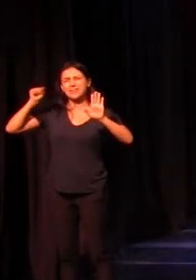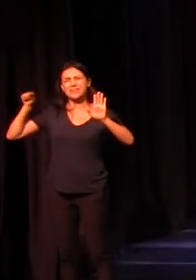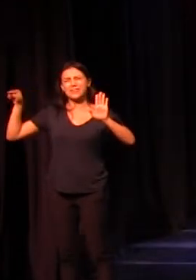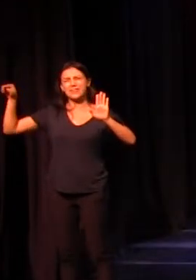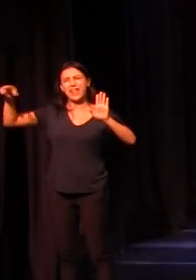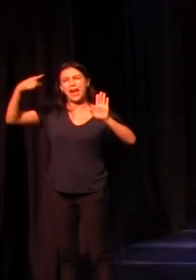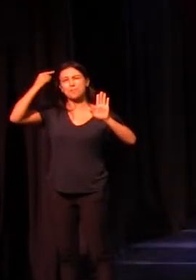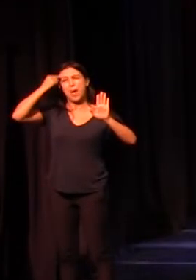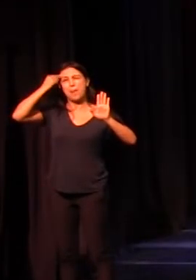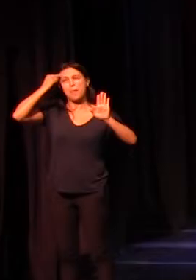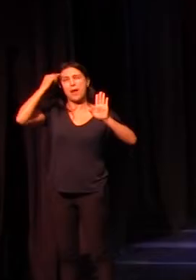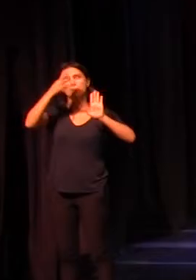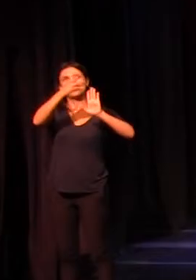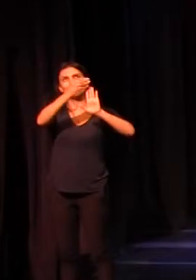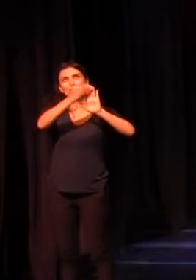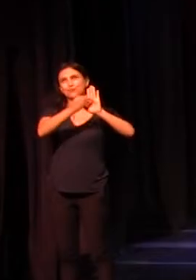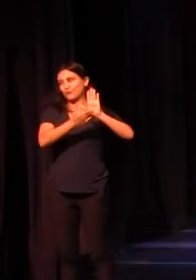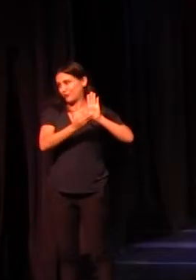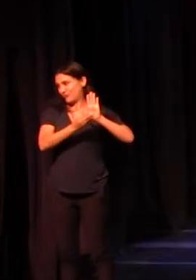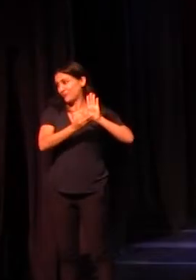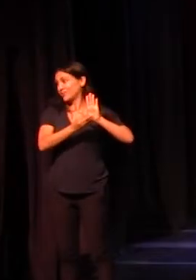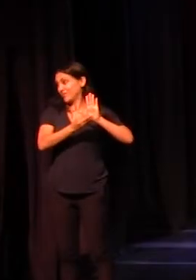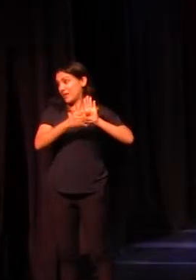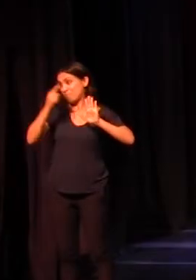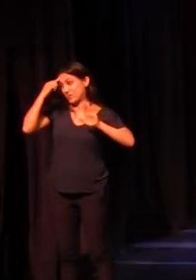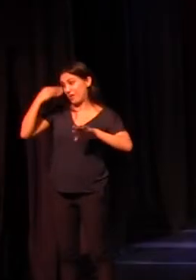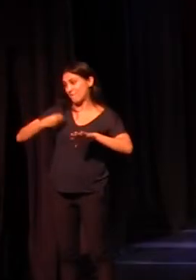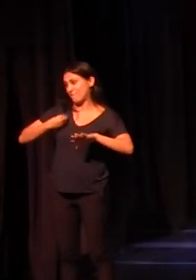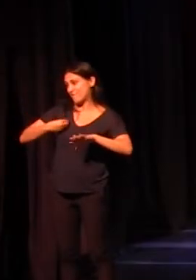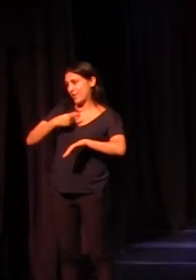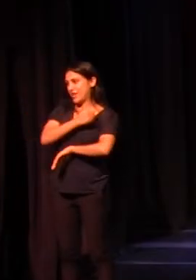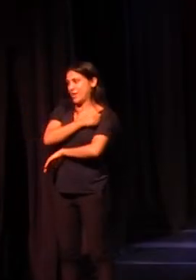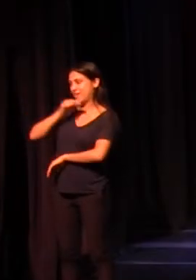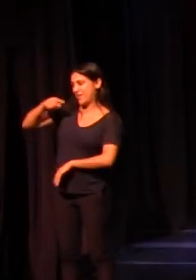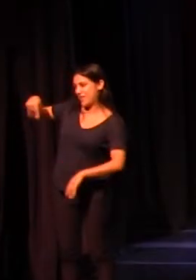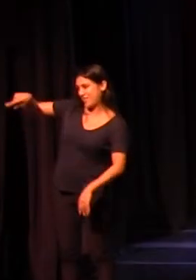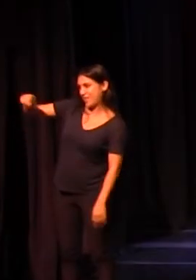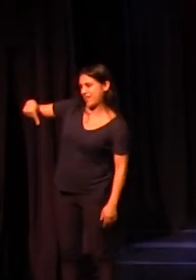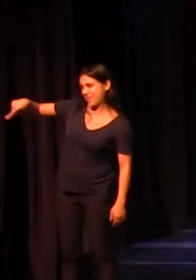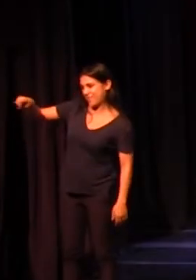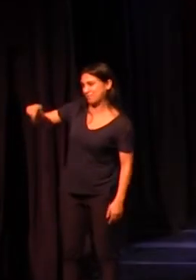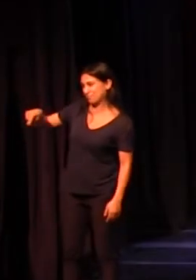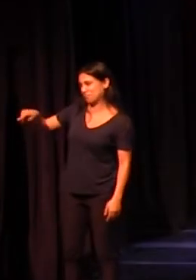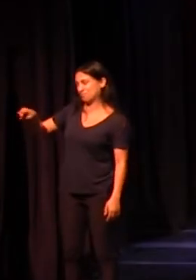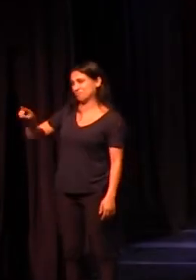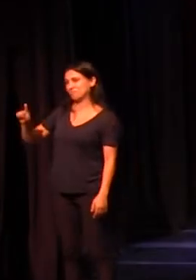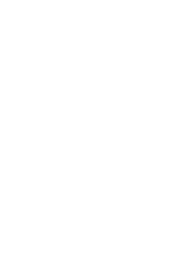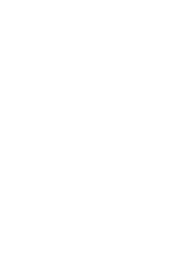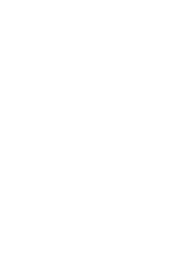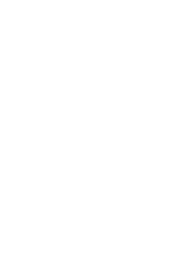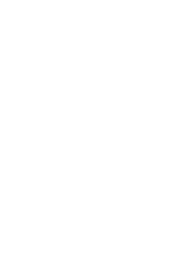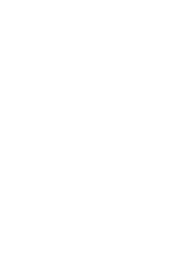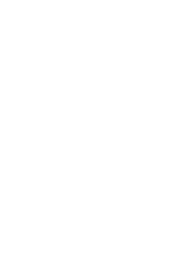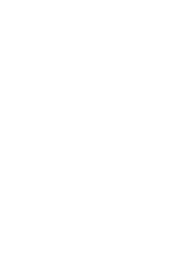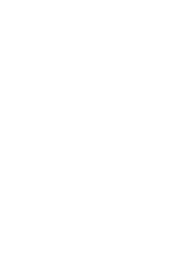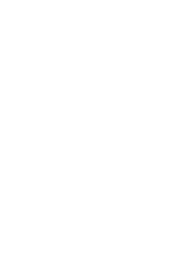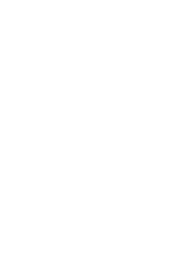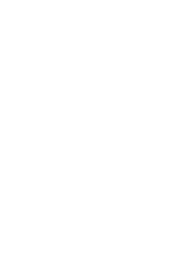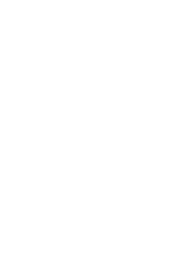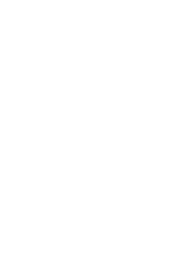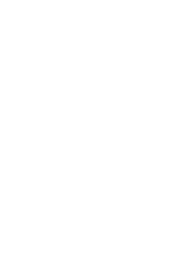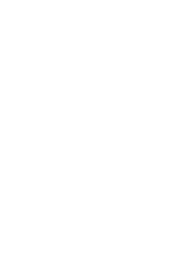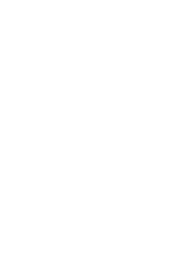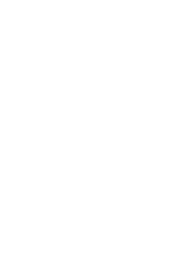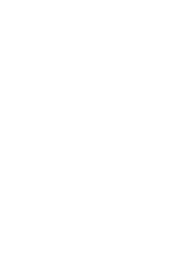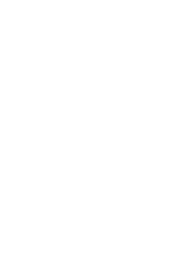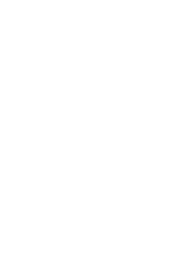que foi feito o quê? Pensando no aluno, no estudante. E aqui, das duas